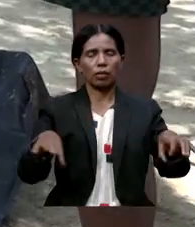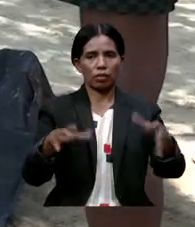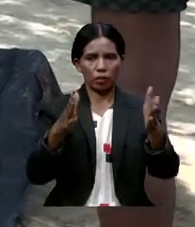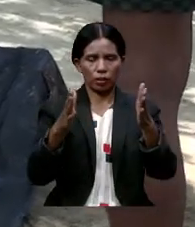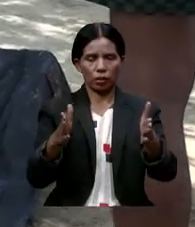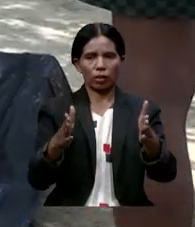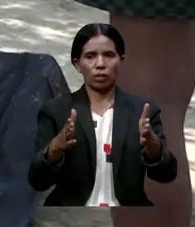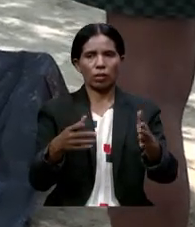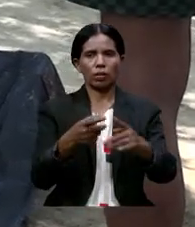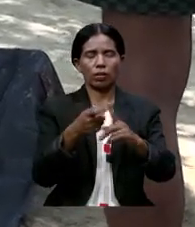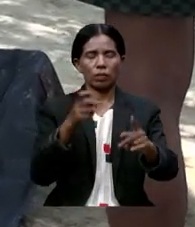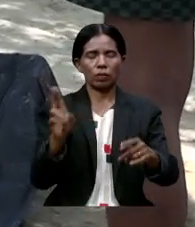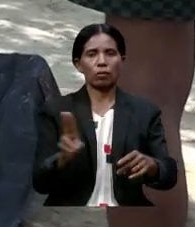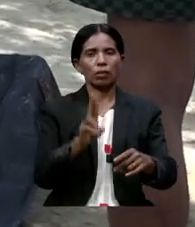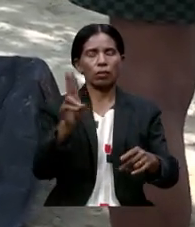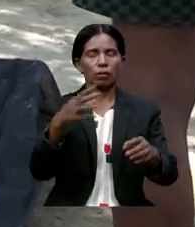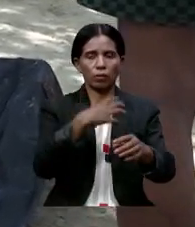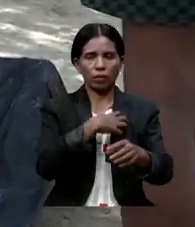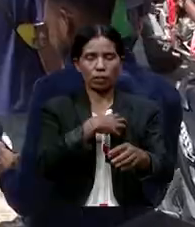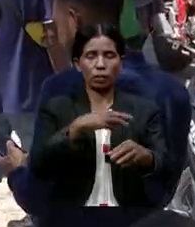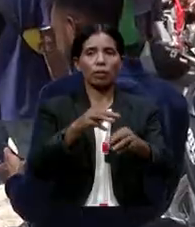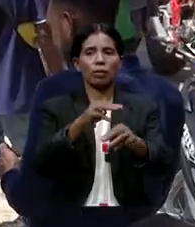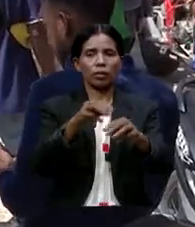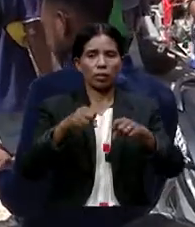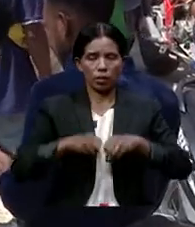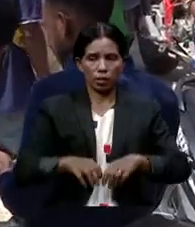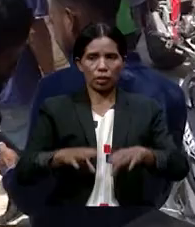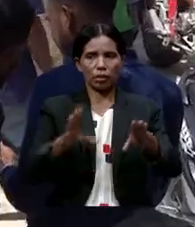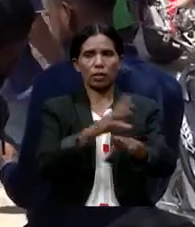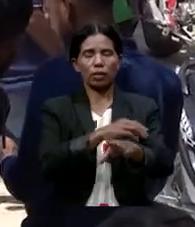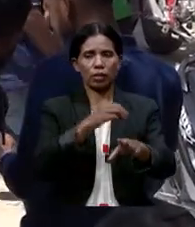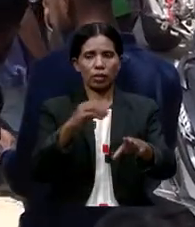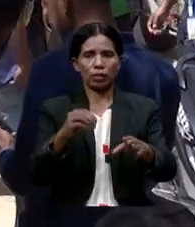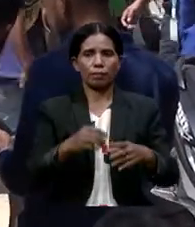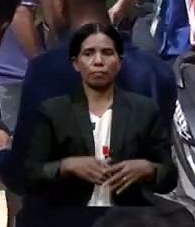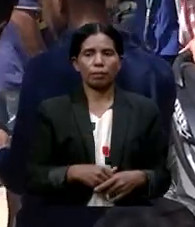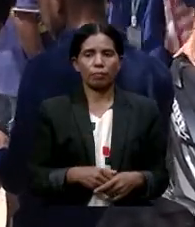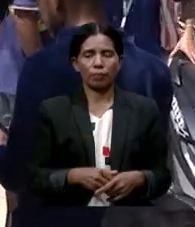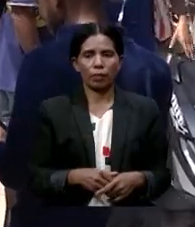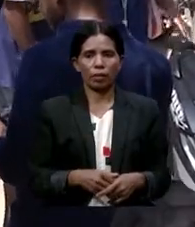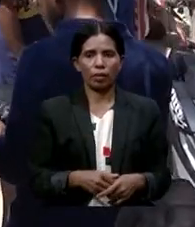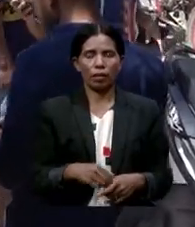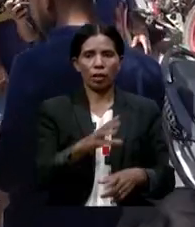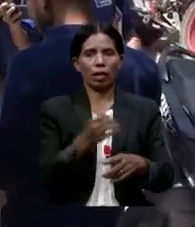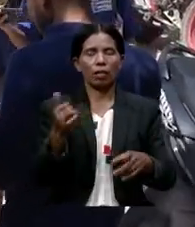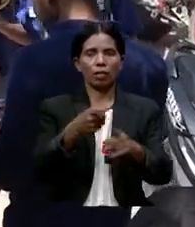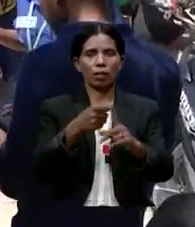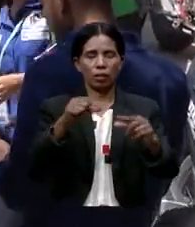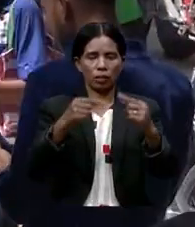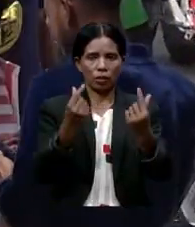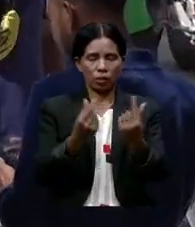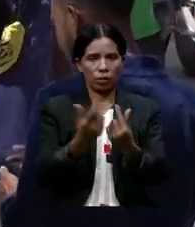Leva uma que o líder de Polícia Marítima nian, mas composto de ser equipas busca salvamento e ao mesmo ser a equipa